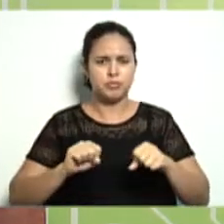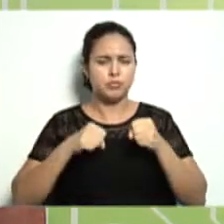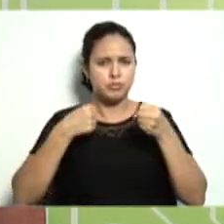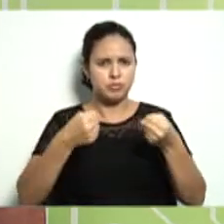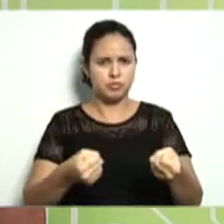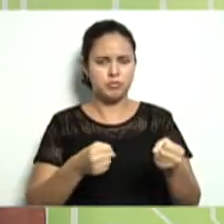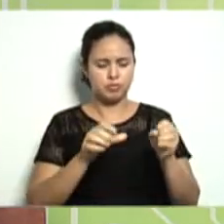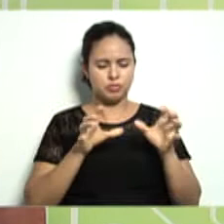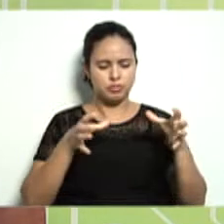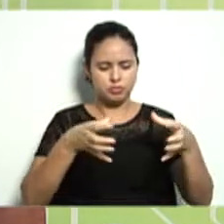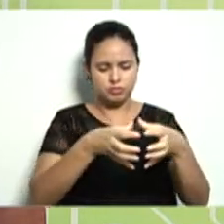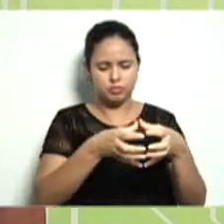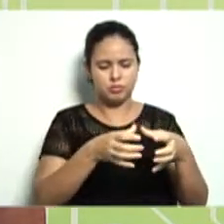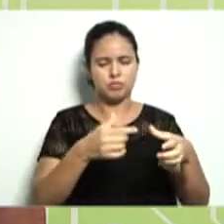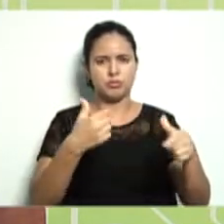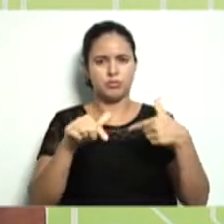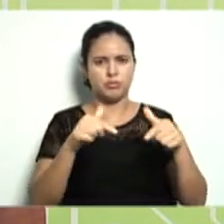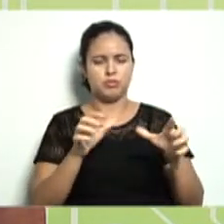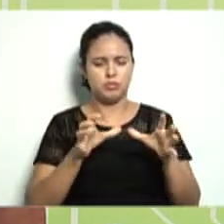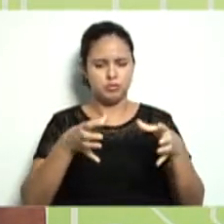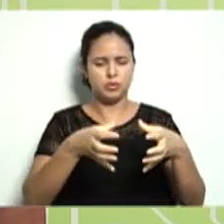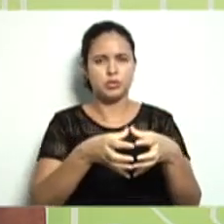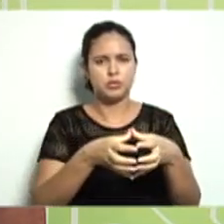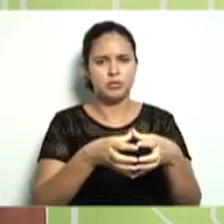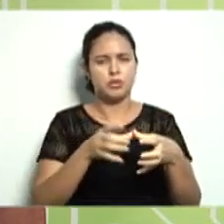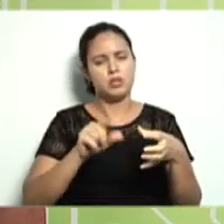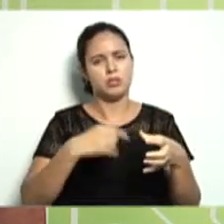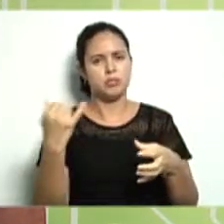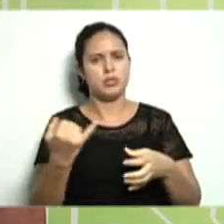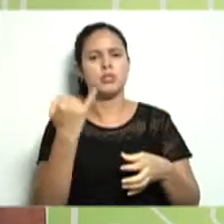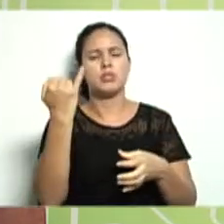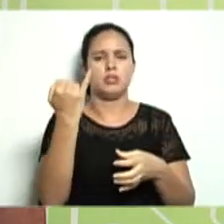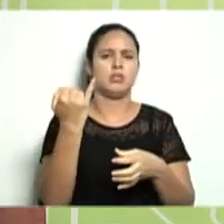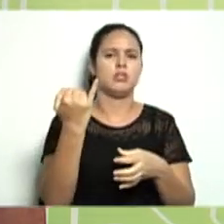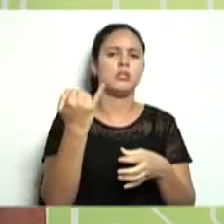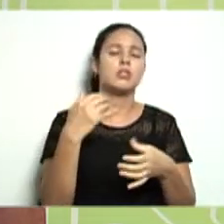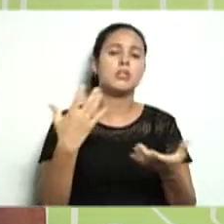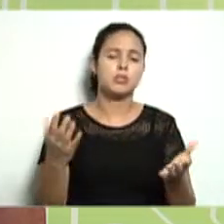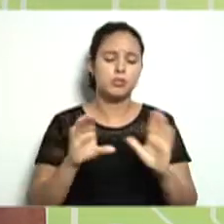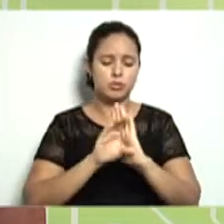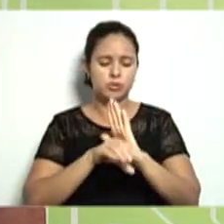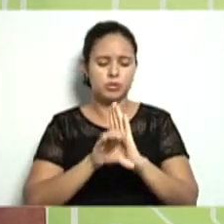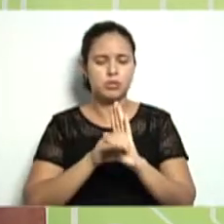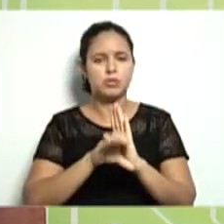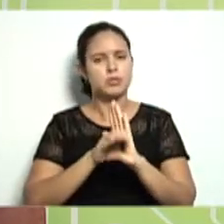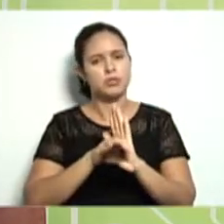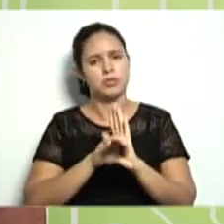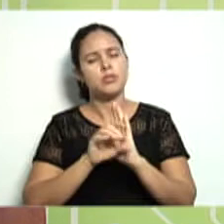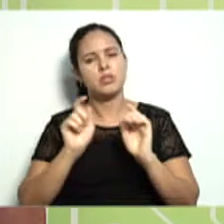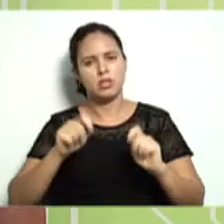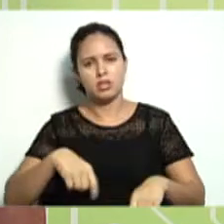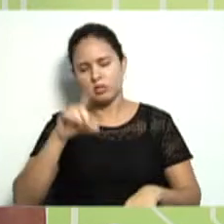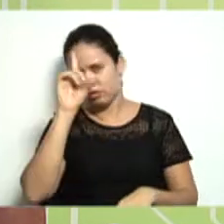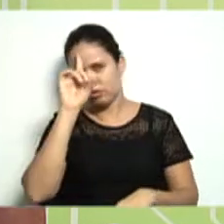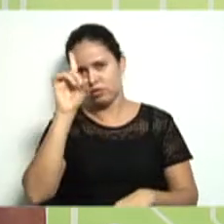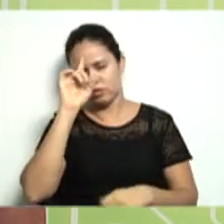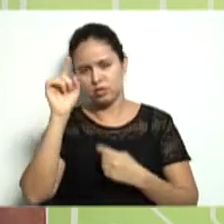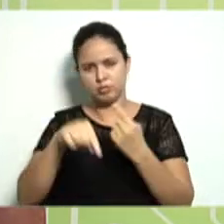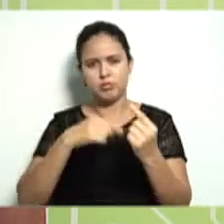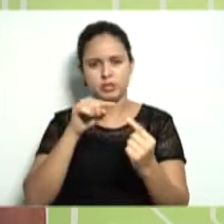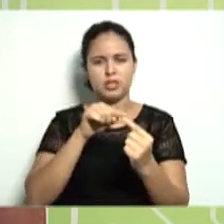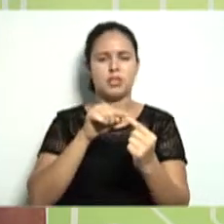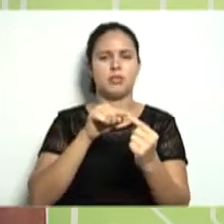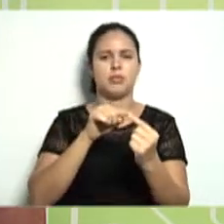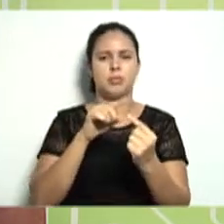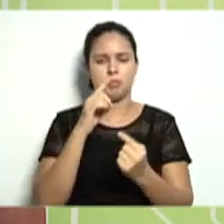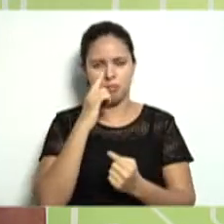em equipe. E é muito importante isso. Por isso que eu falo que os nossos conteúdos eles já são aplicáveis no nosso dia a dia. Tem um trabalho